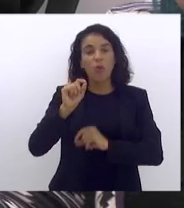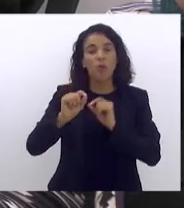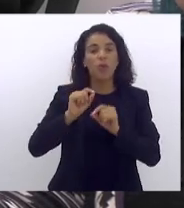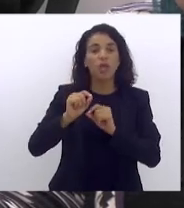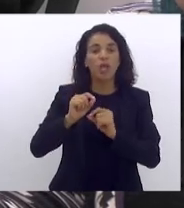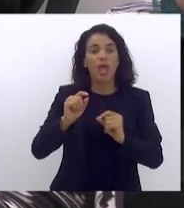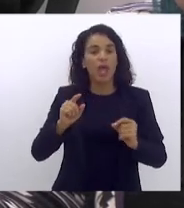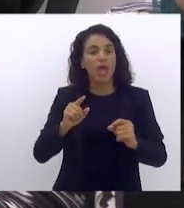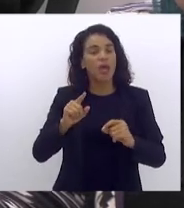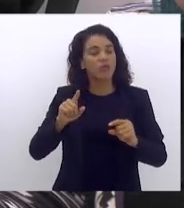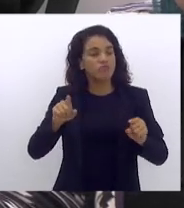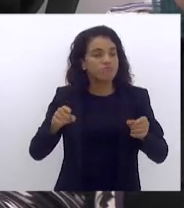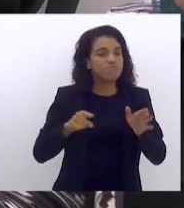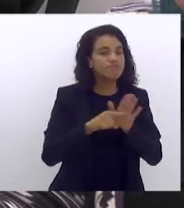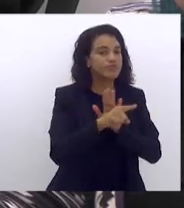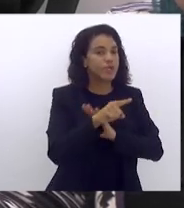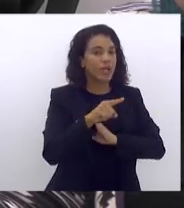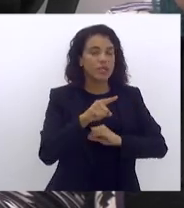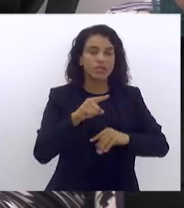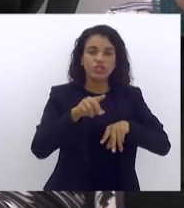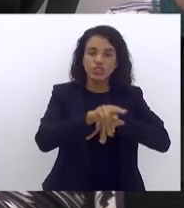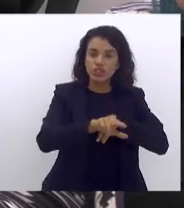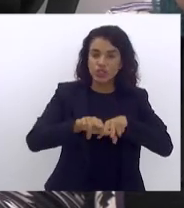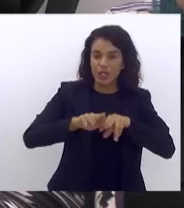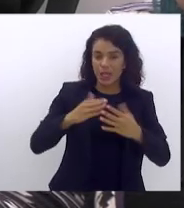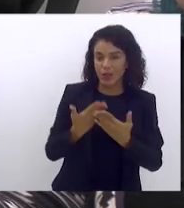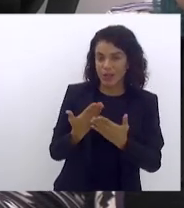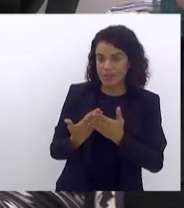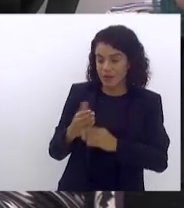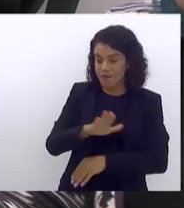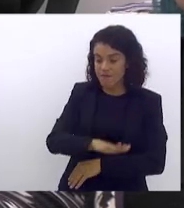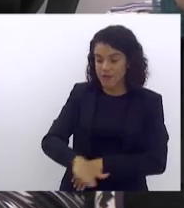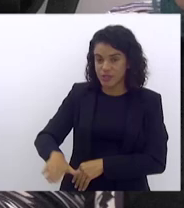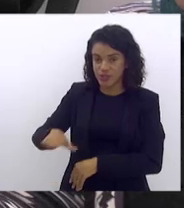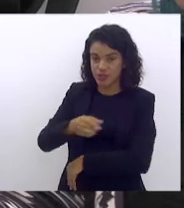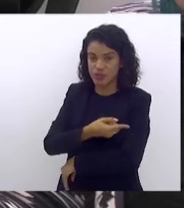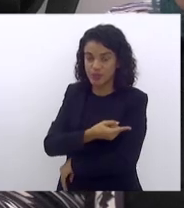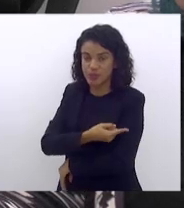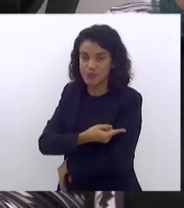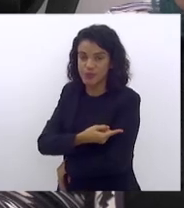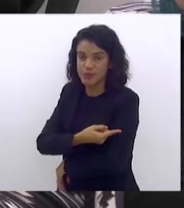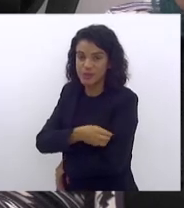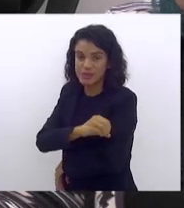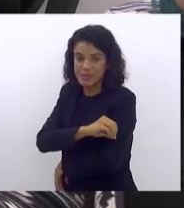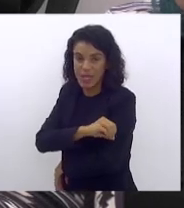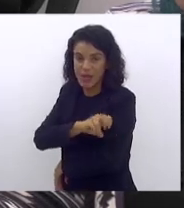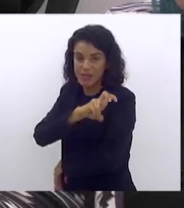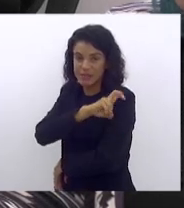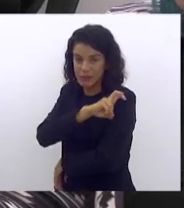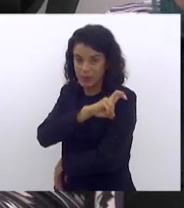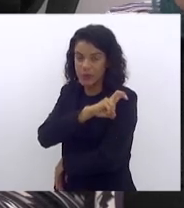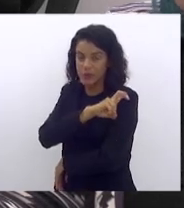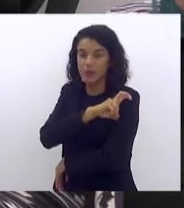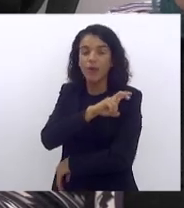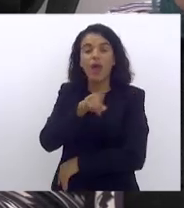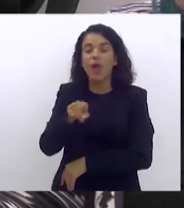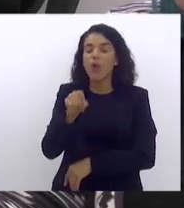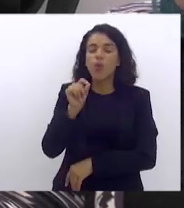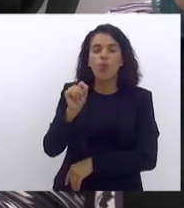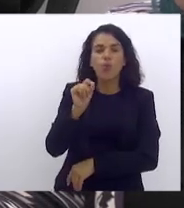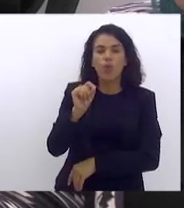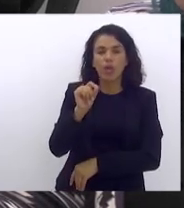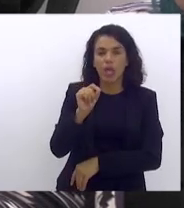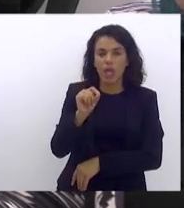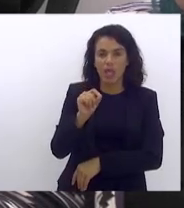gênero numa sala de educação infantil. Uma abordagem de gênero numa sala de educação infantil é uma abordagem que